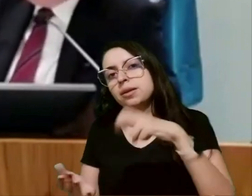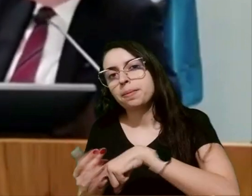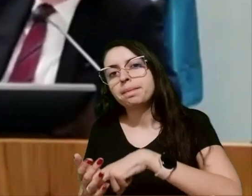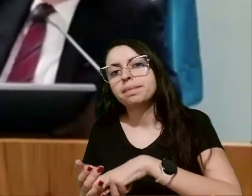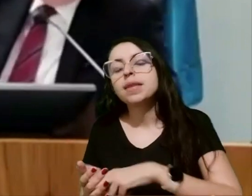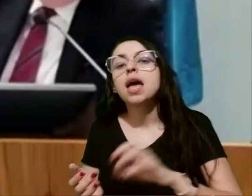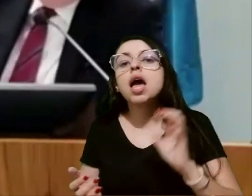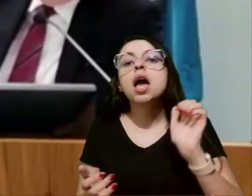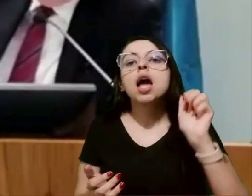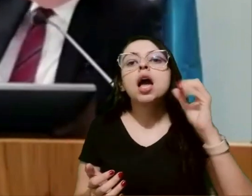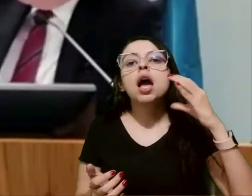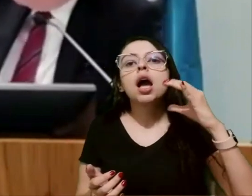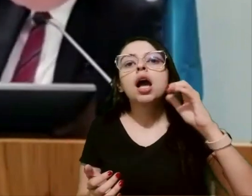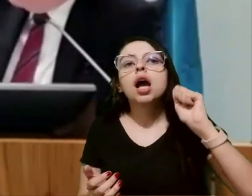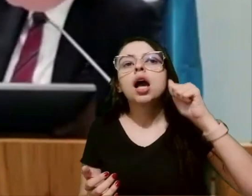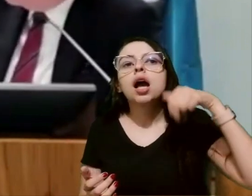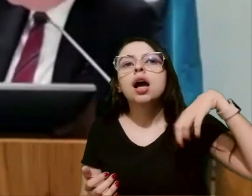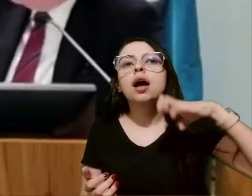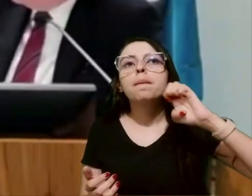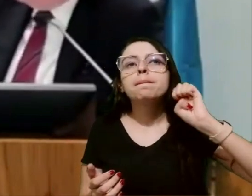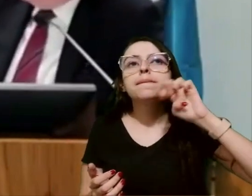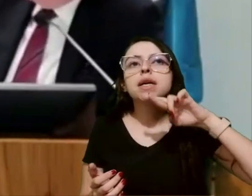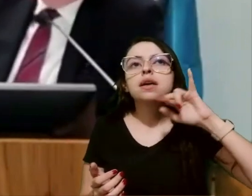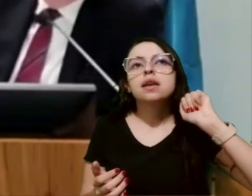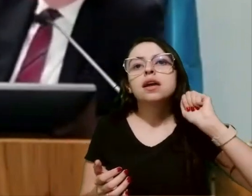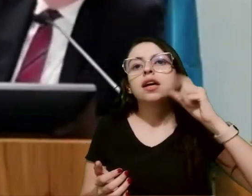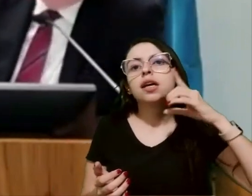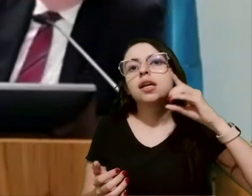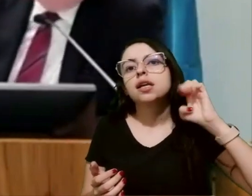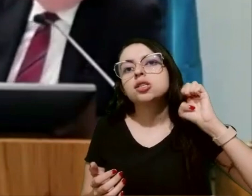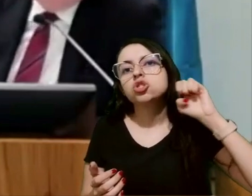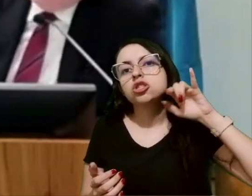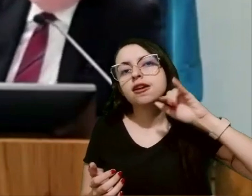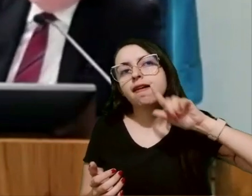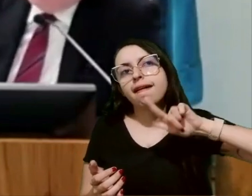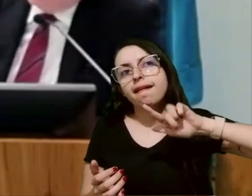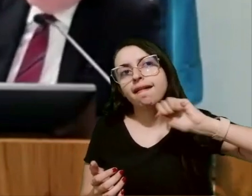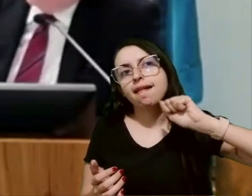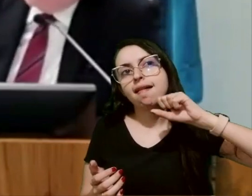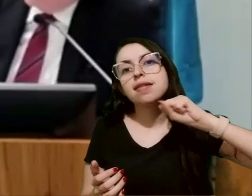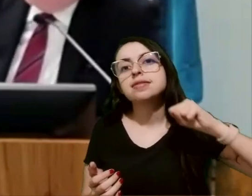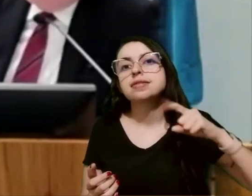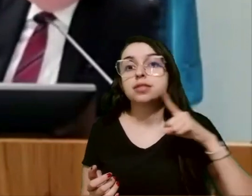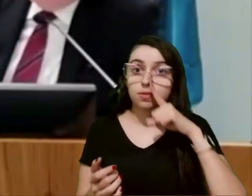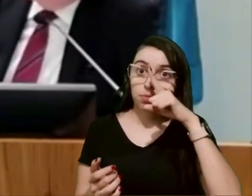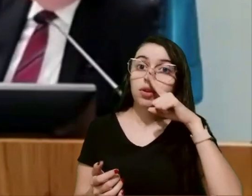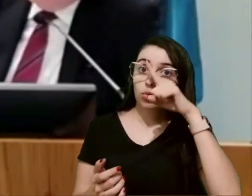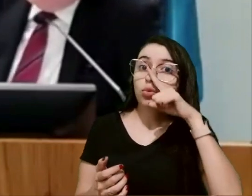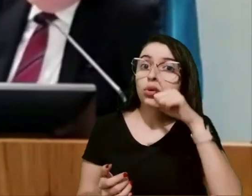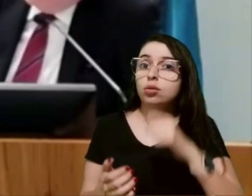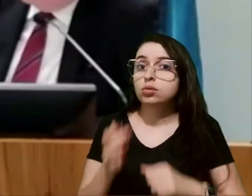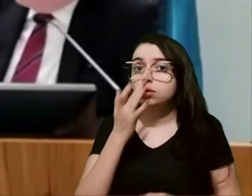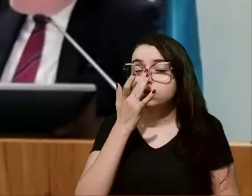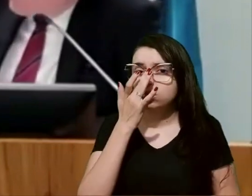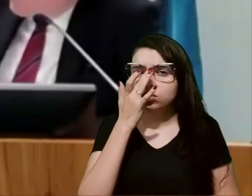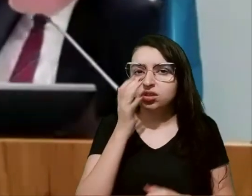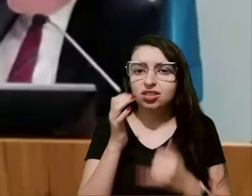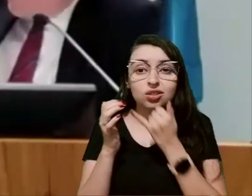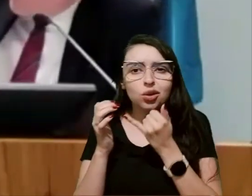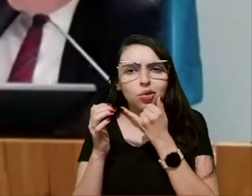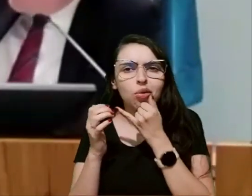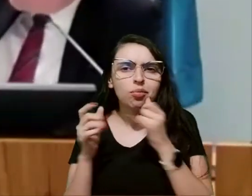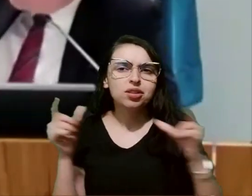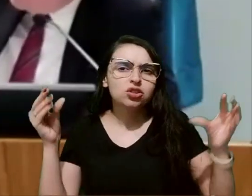penal, você fala, caiu na câmara de gás, né, entre aspas. A outra coisa, isso é realmente perigoso. E aí, me desculpe,